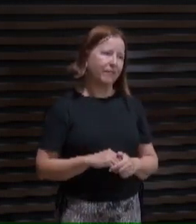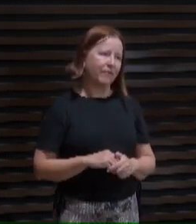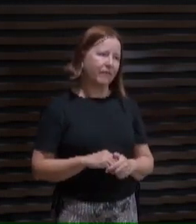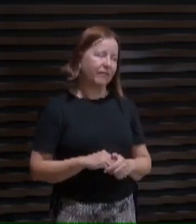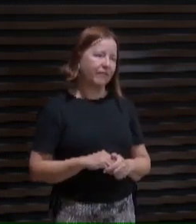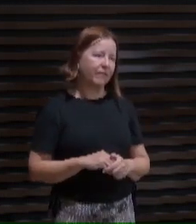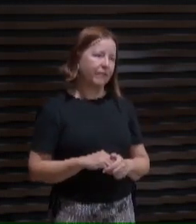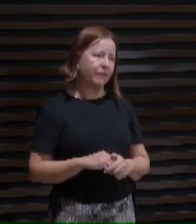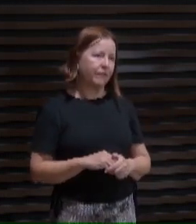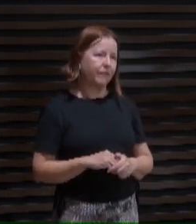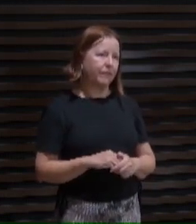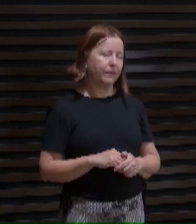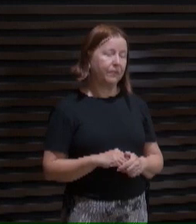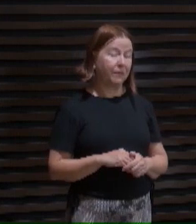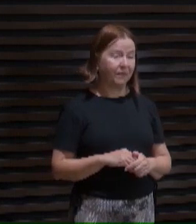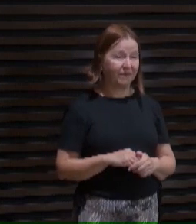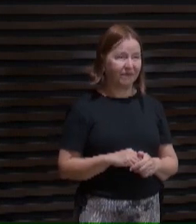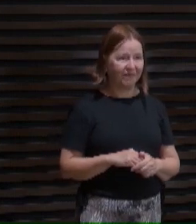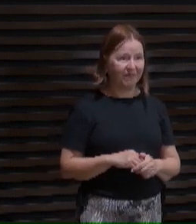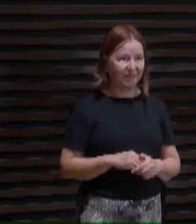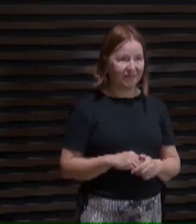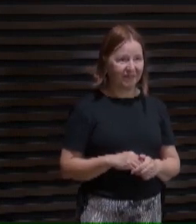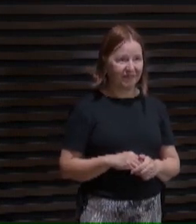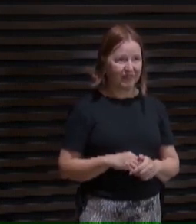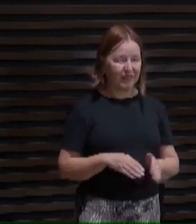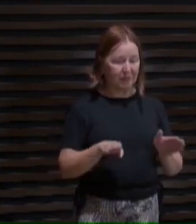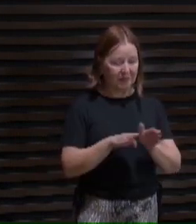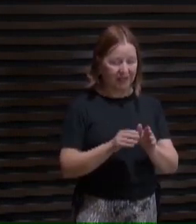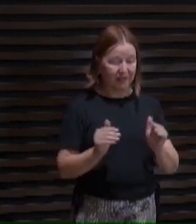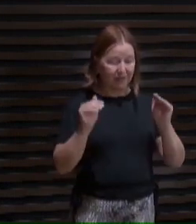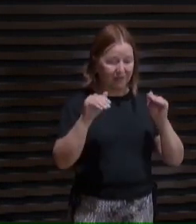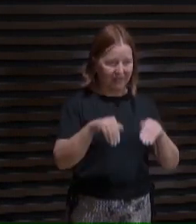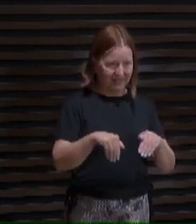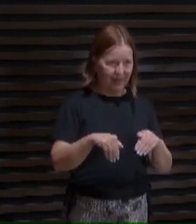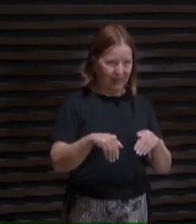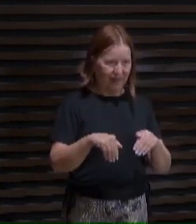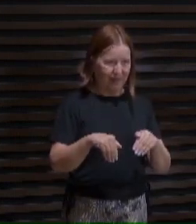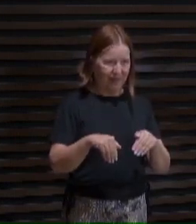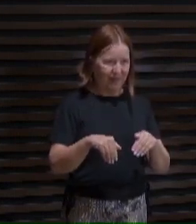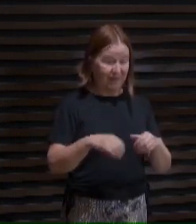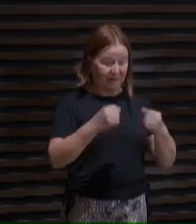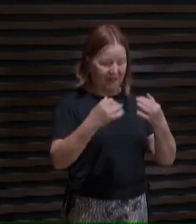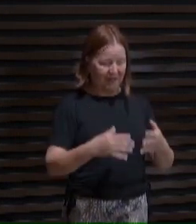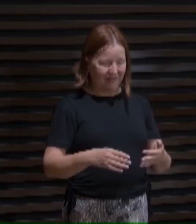Meus irmãos, ao chegarmos no final de nosso comentário sobre o Evangelho de João,